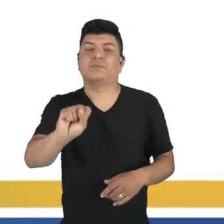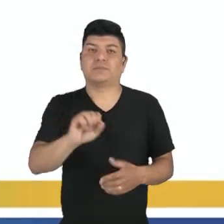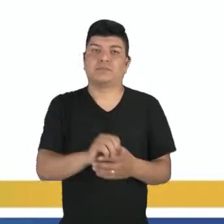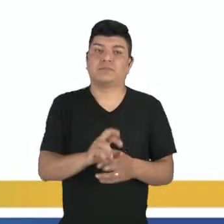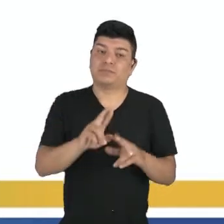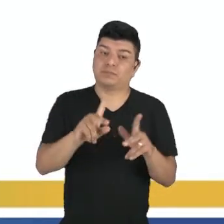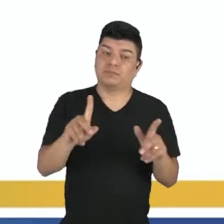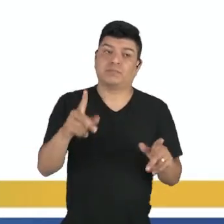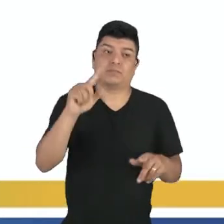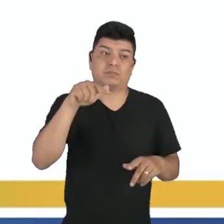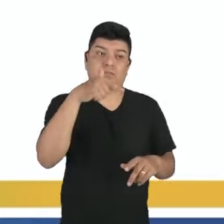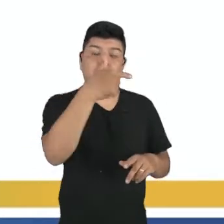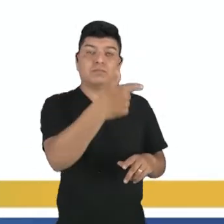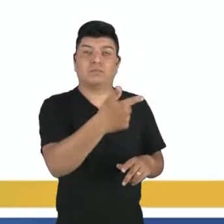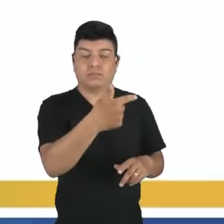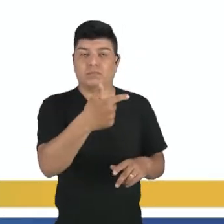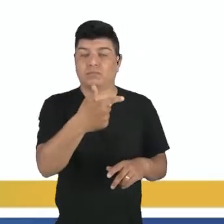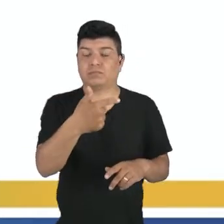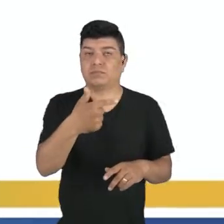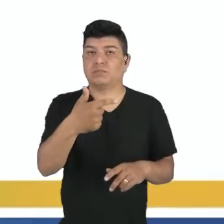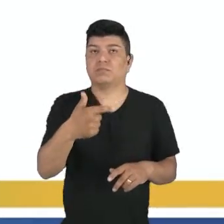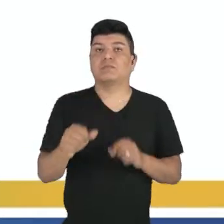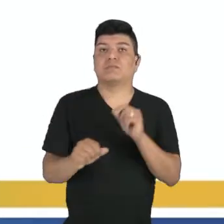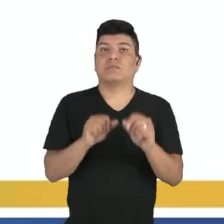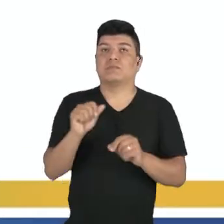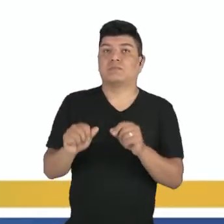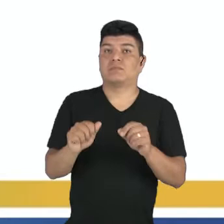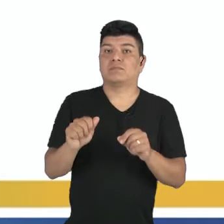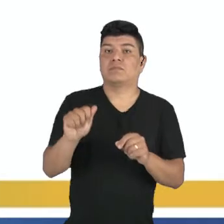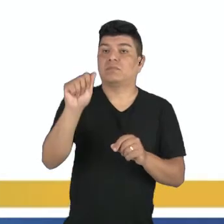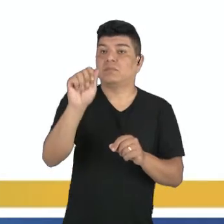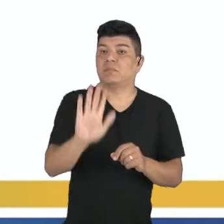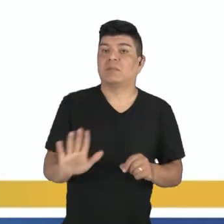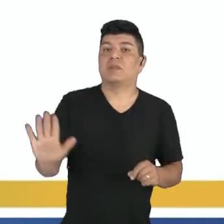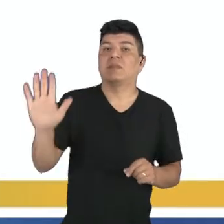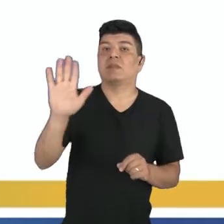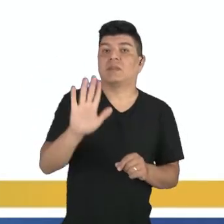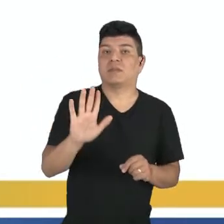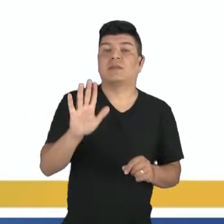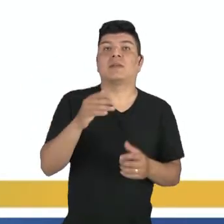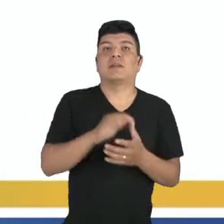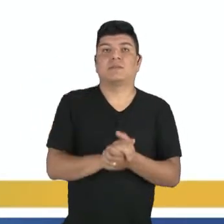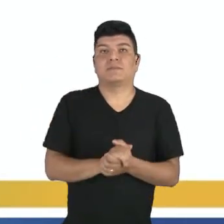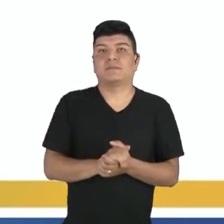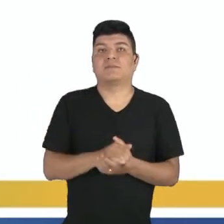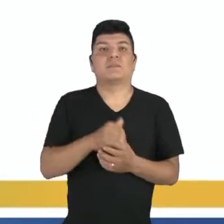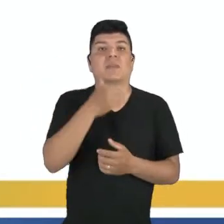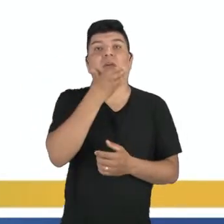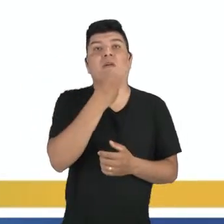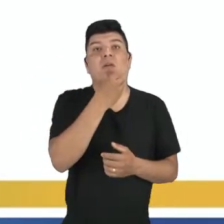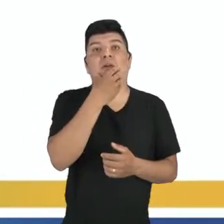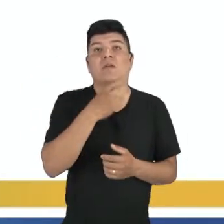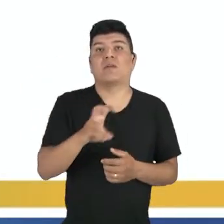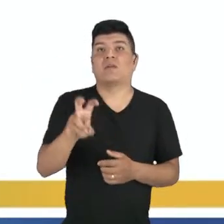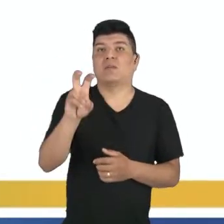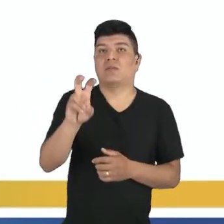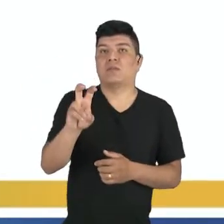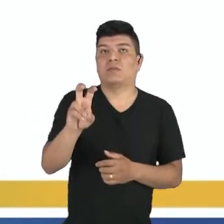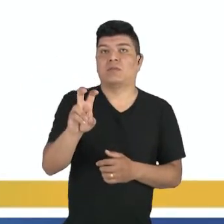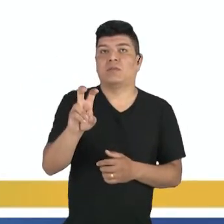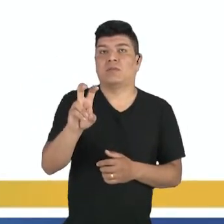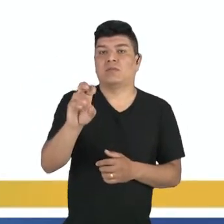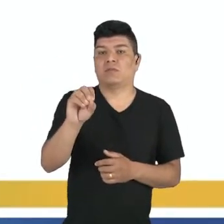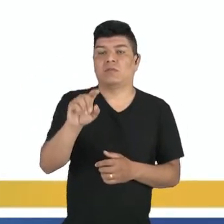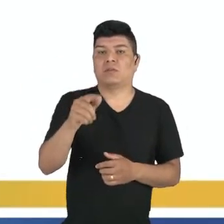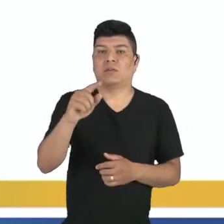contrário da Europa que a população feminina é a maioria na Ásia é a população masculina com 51,2